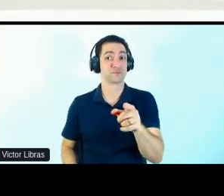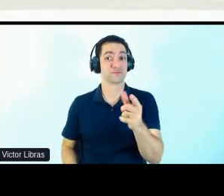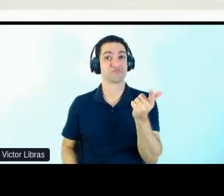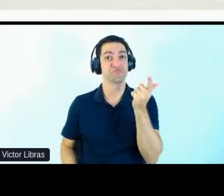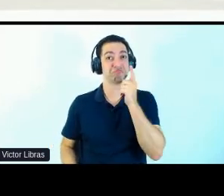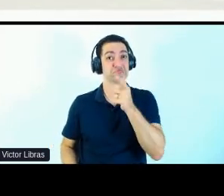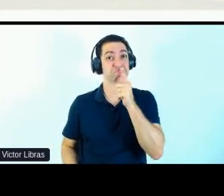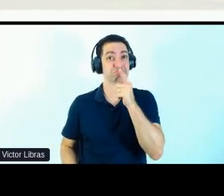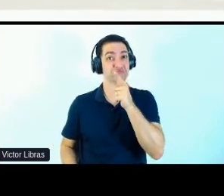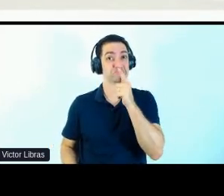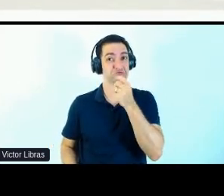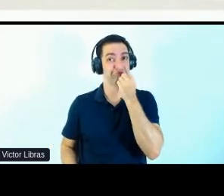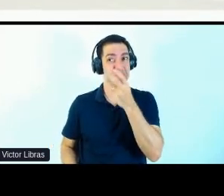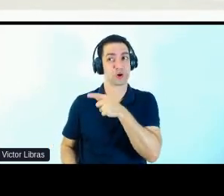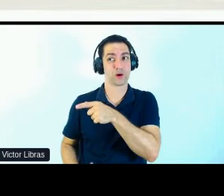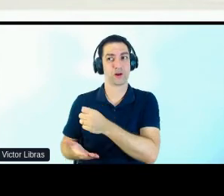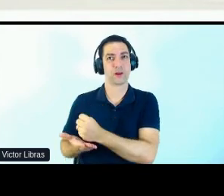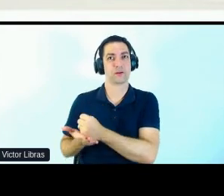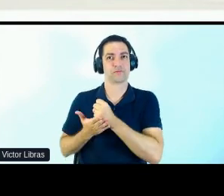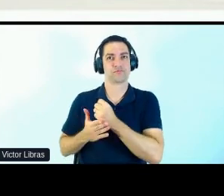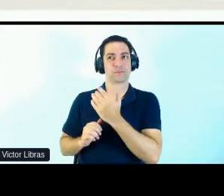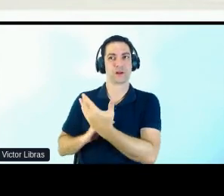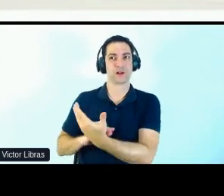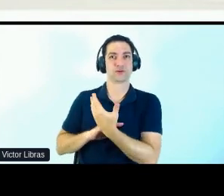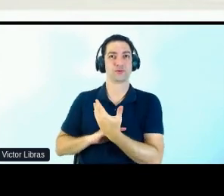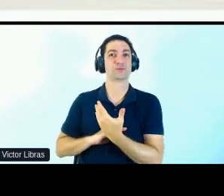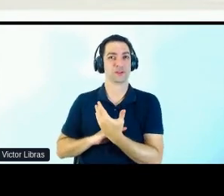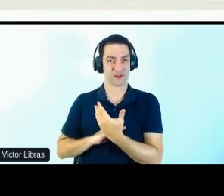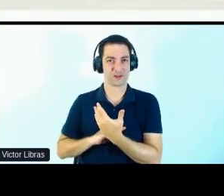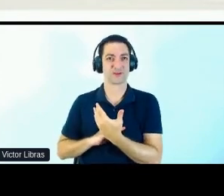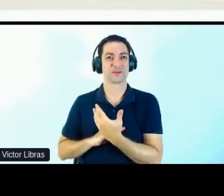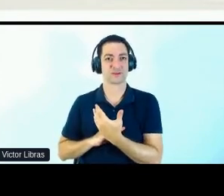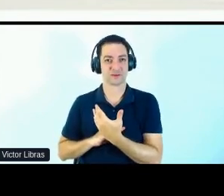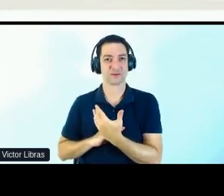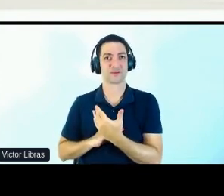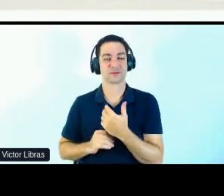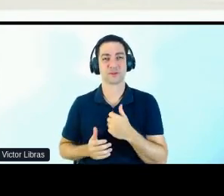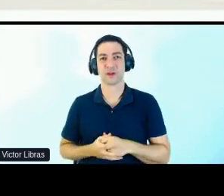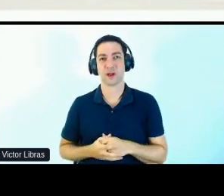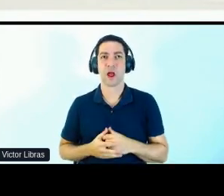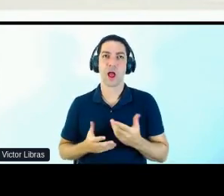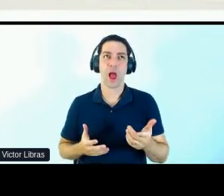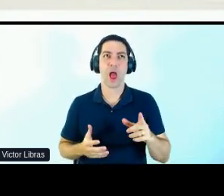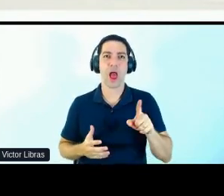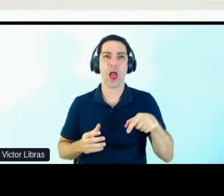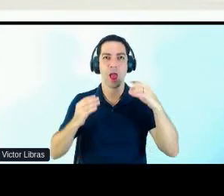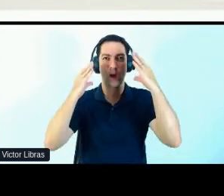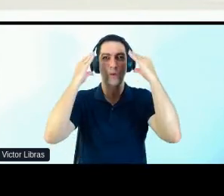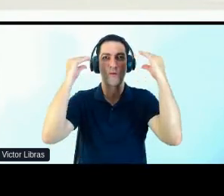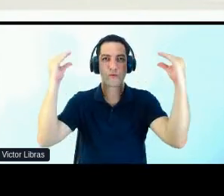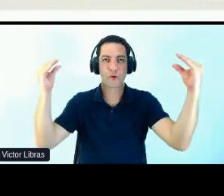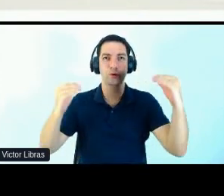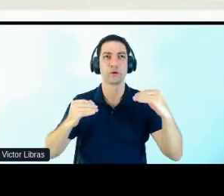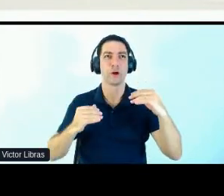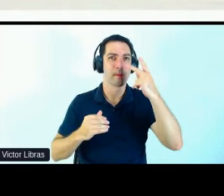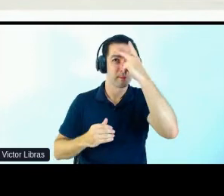você, para pessoas que há um conforto, né? Às vezes para pessoas com deficiência visual, para pessoas